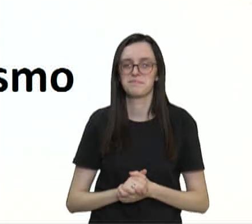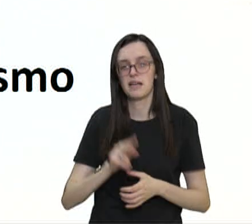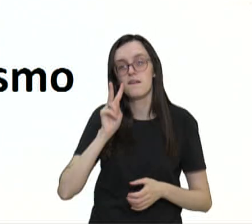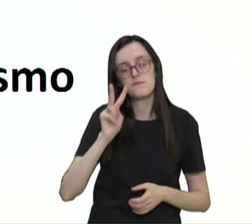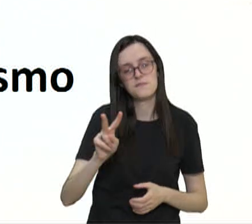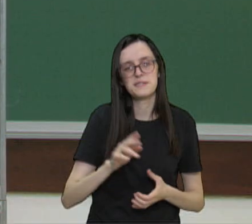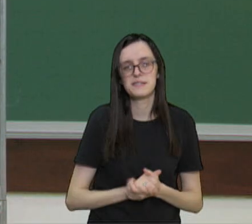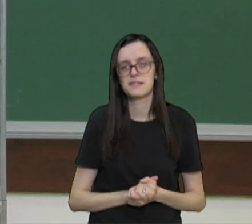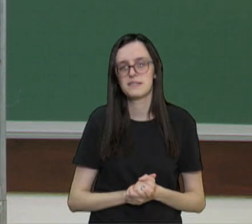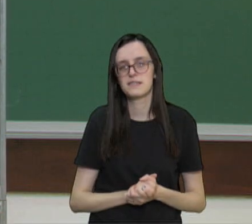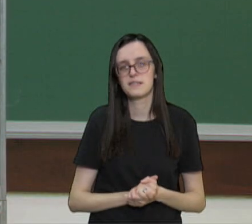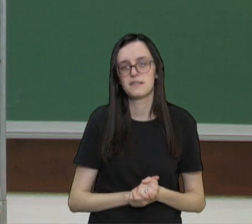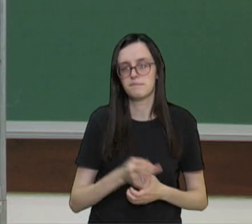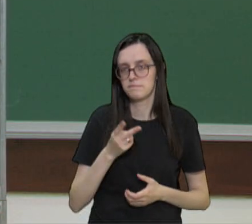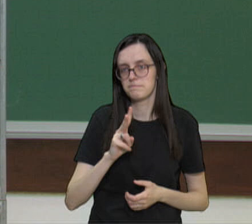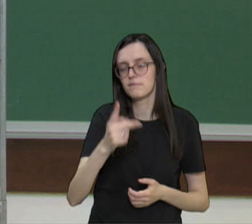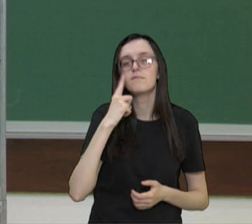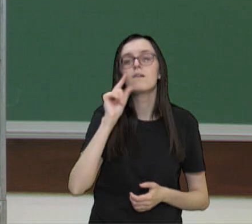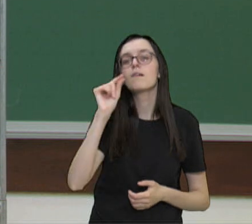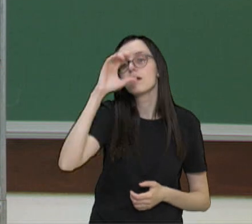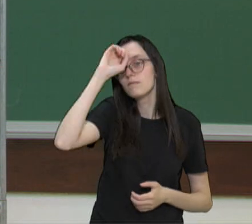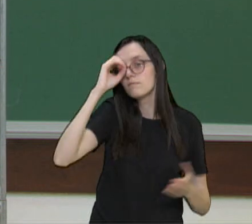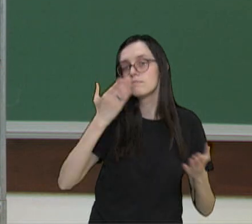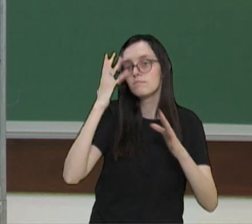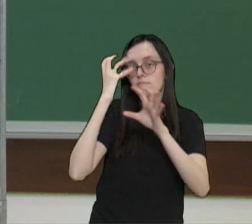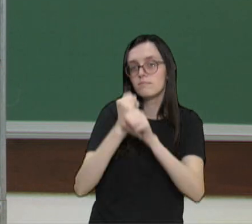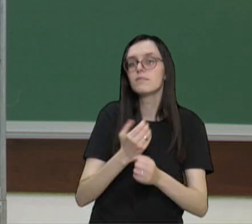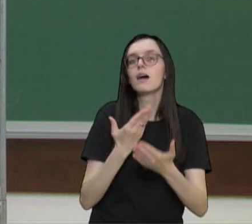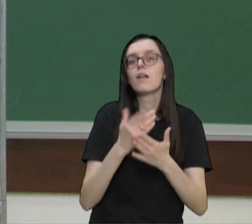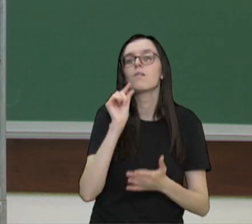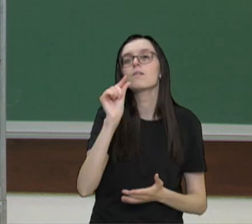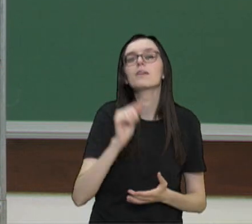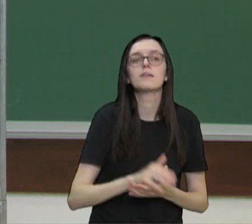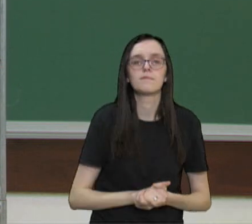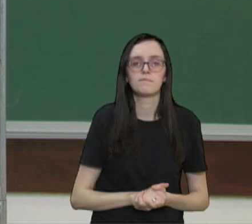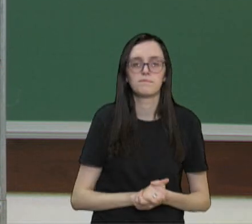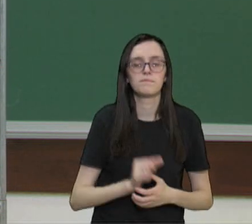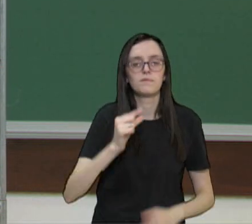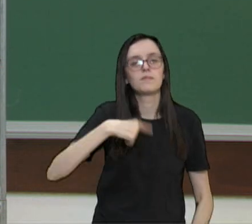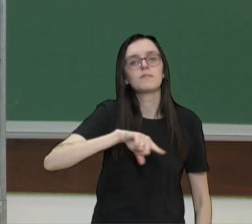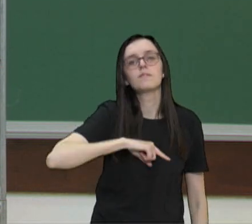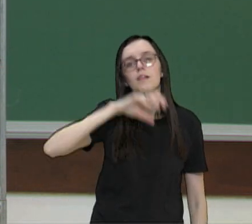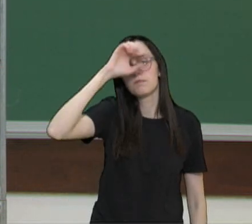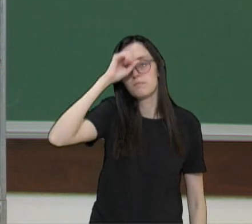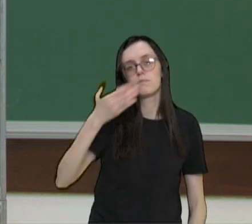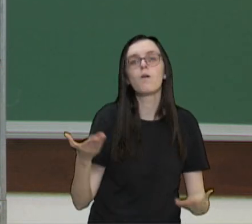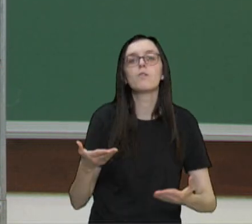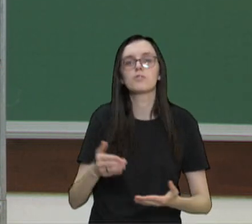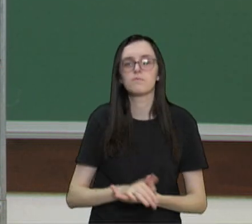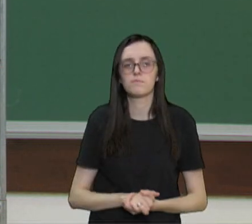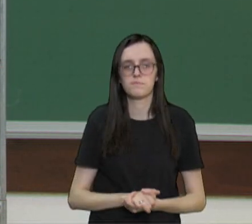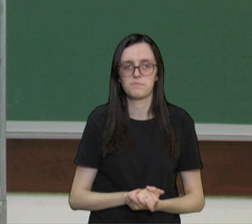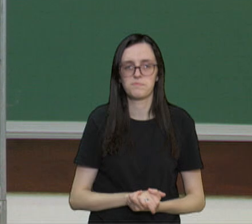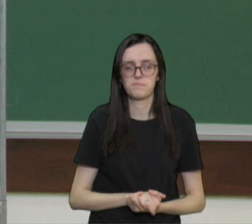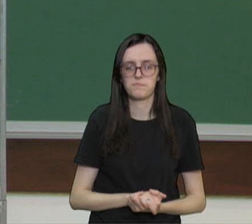Viu? Vamos dar prosseguimento e ver o que a gente aprendeu hoje, hein? O que aprendemos hoje?